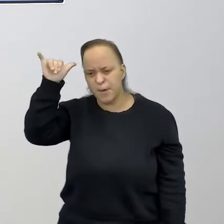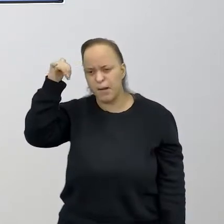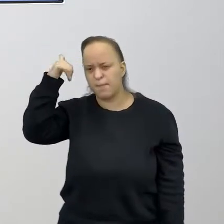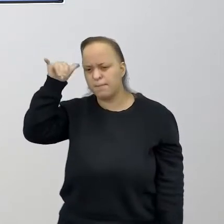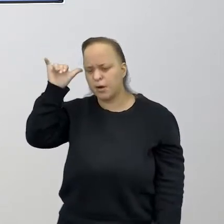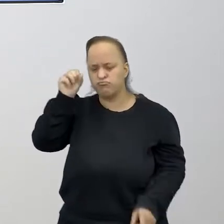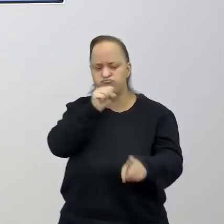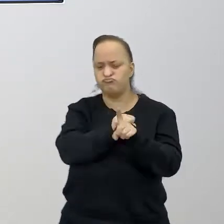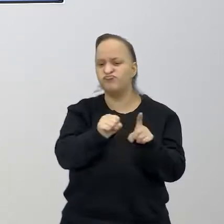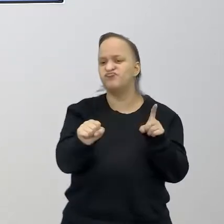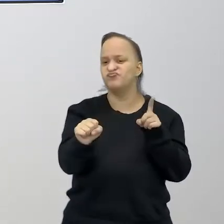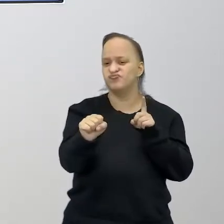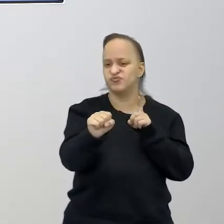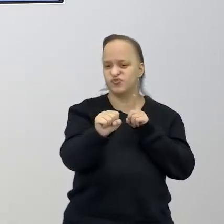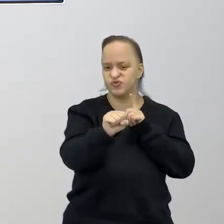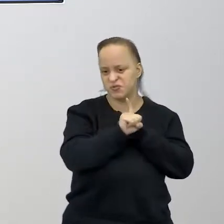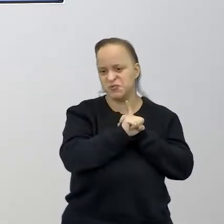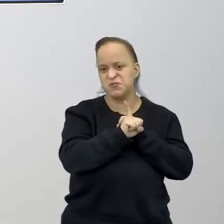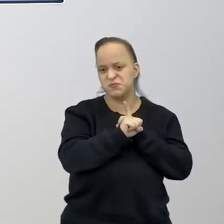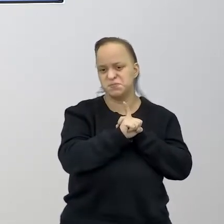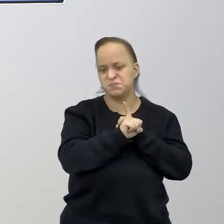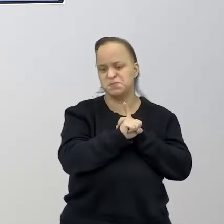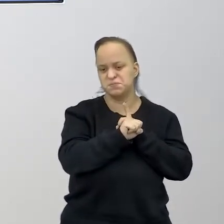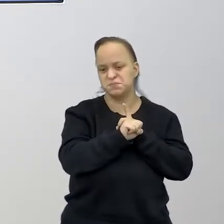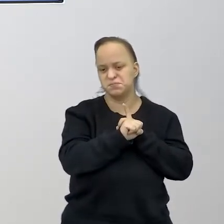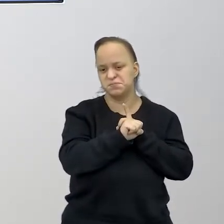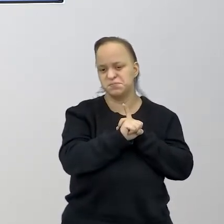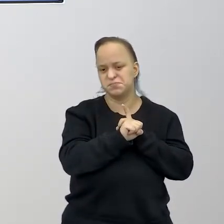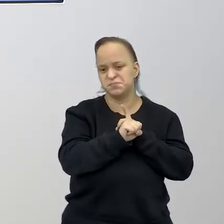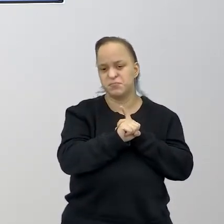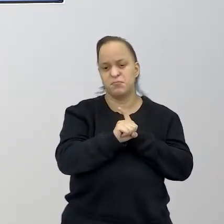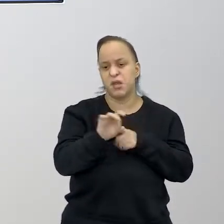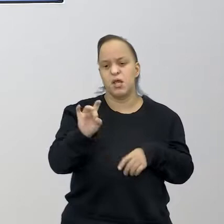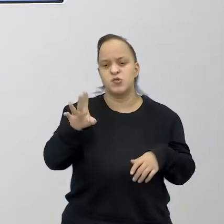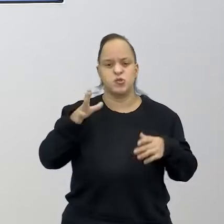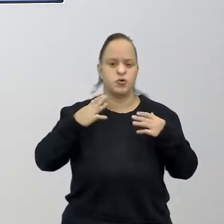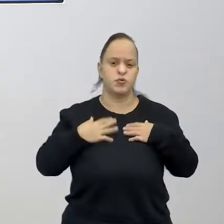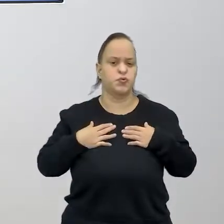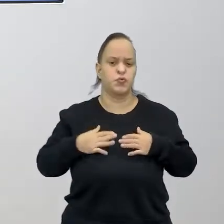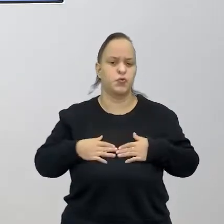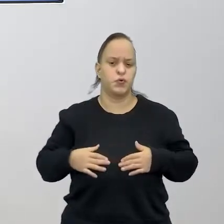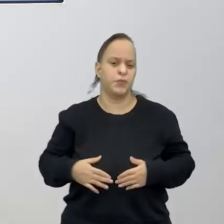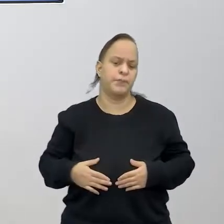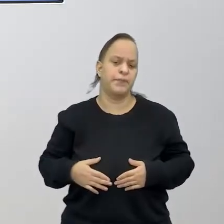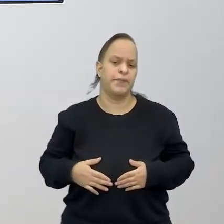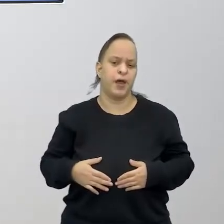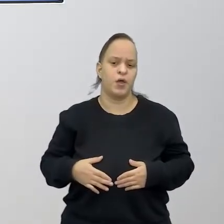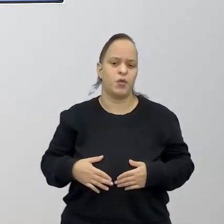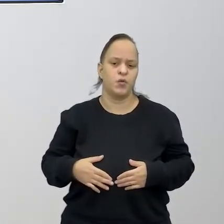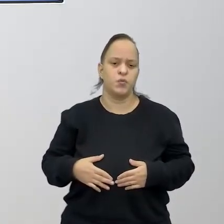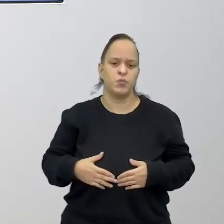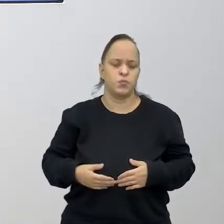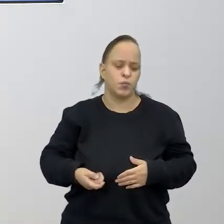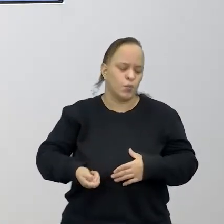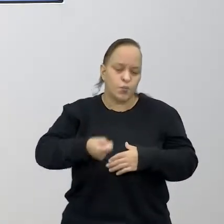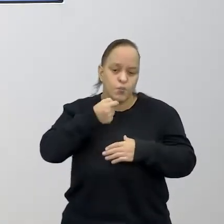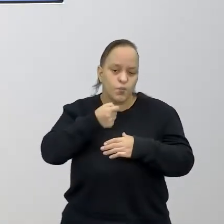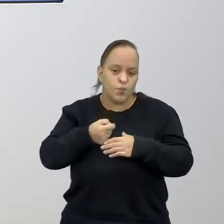contatos sociais. Então não é só uma relação com o corpo de te afetar só no sentido de vou fazer dieta ou eu vou comer